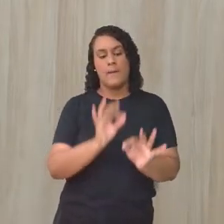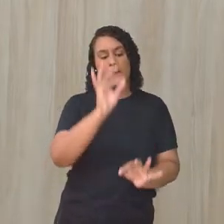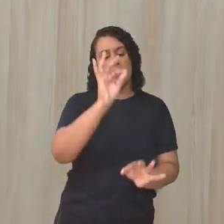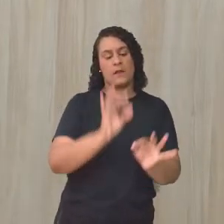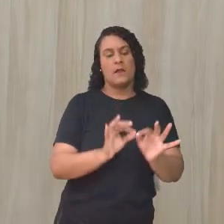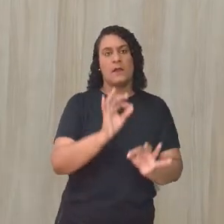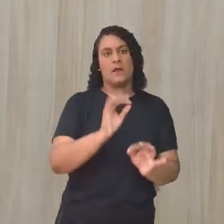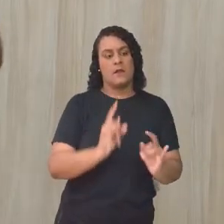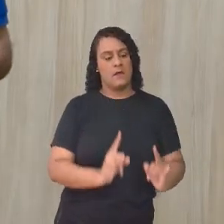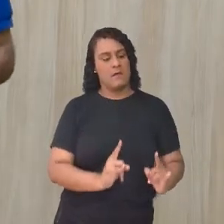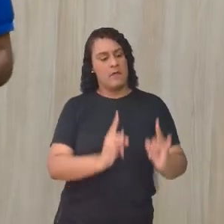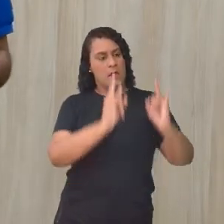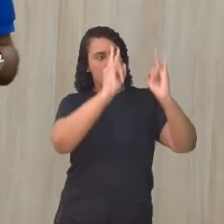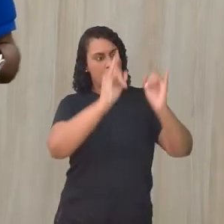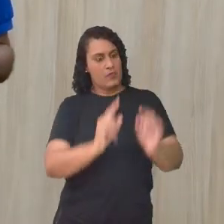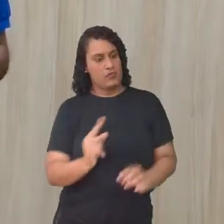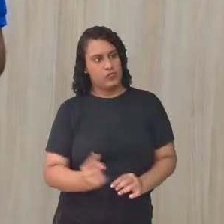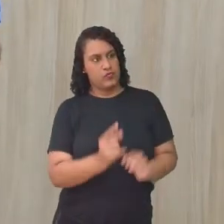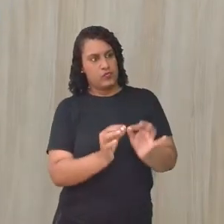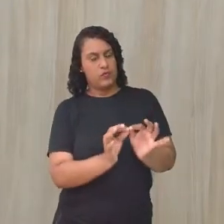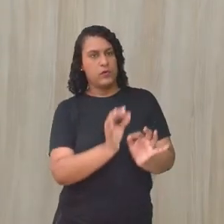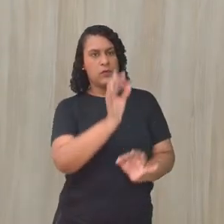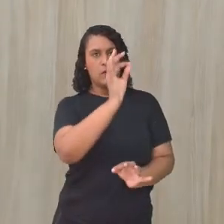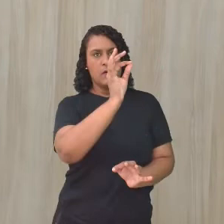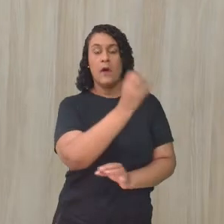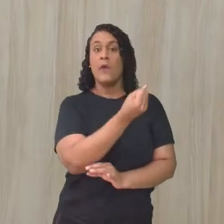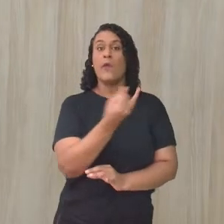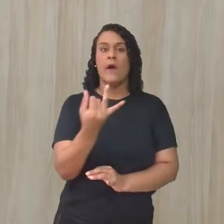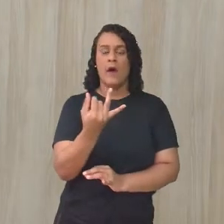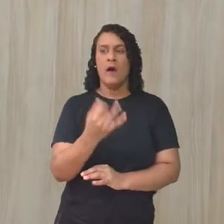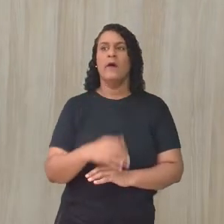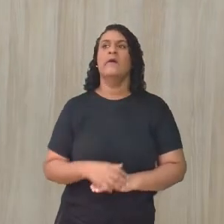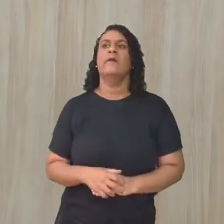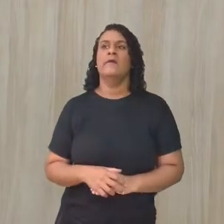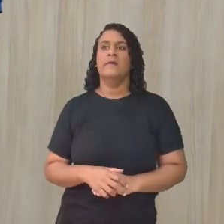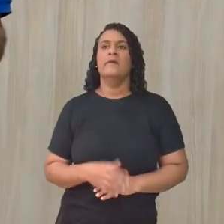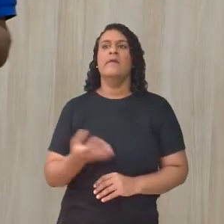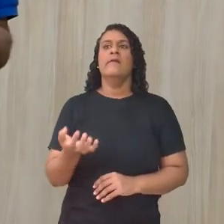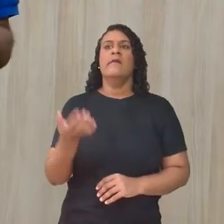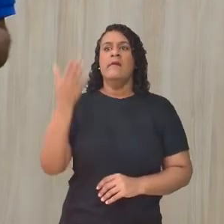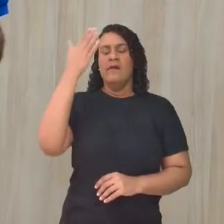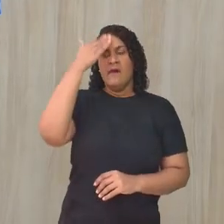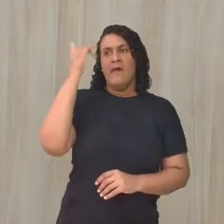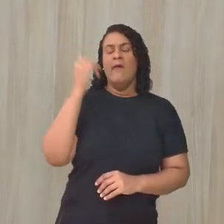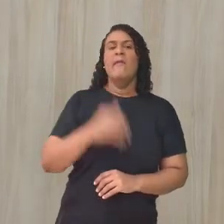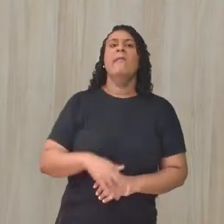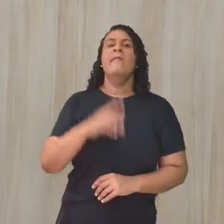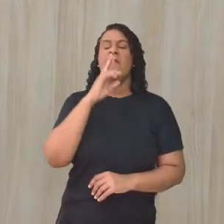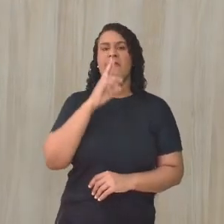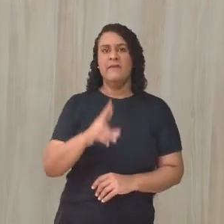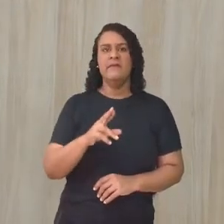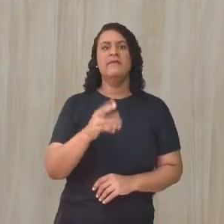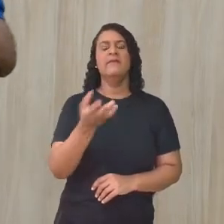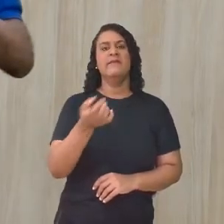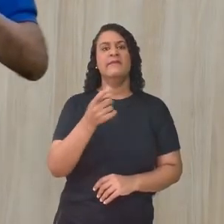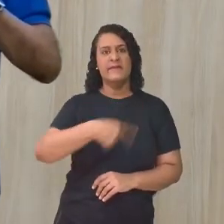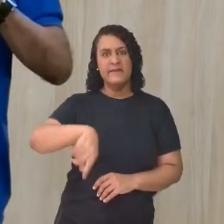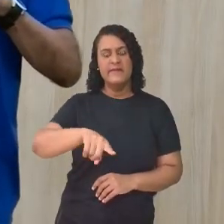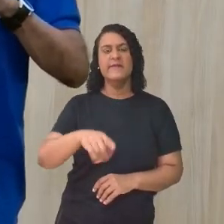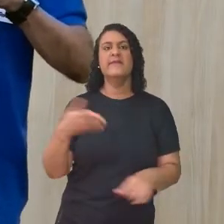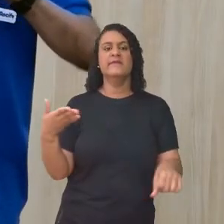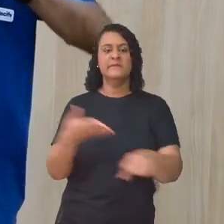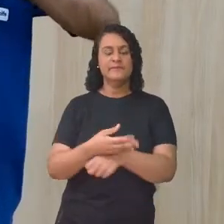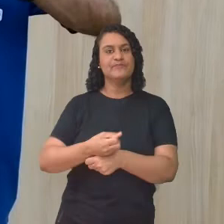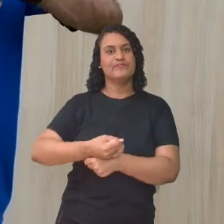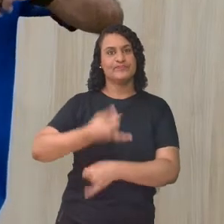Como seria calcular esse tipo de situação? E aí eu quero saber de vocês o gabarito. E eu quero que vocês coloquem no